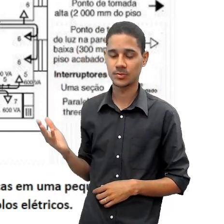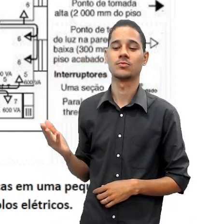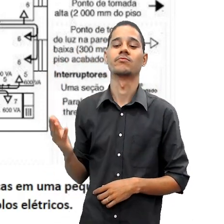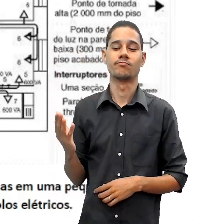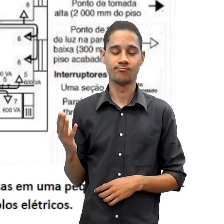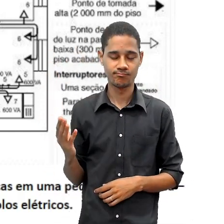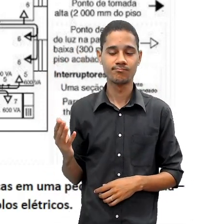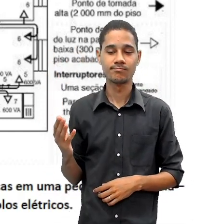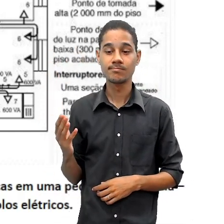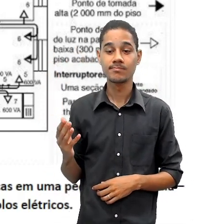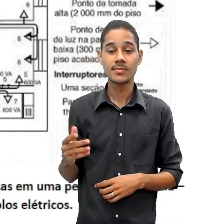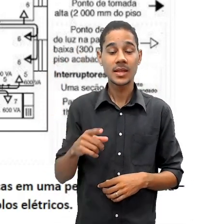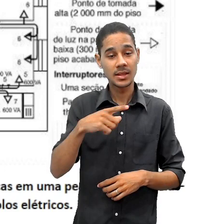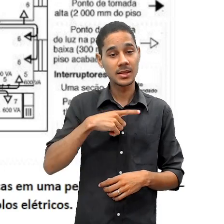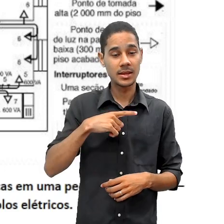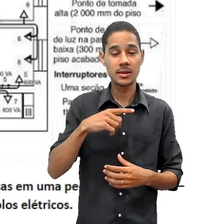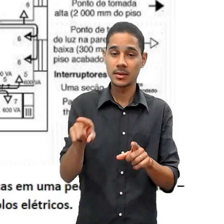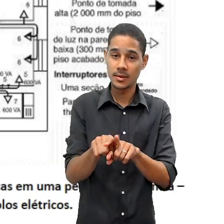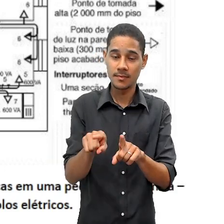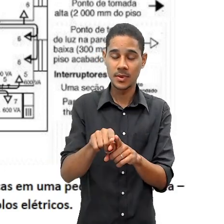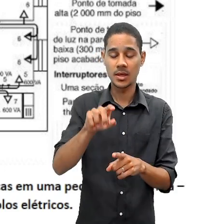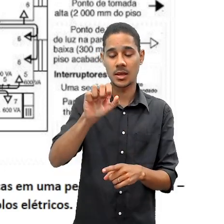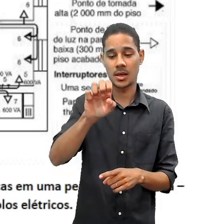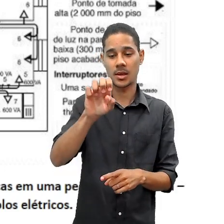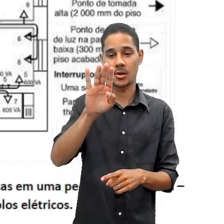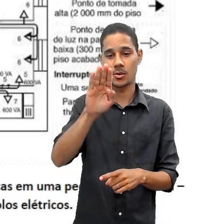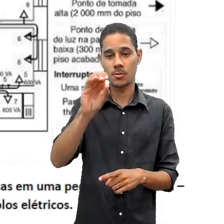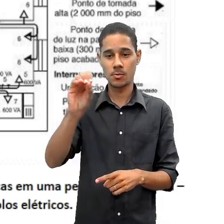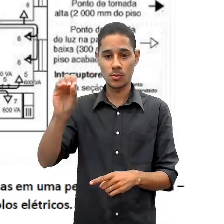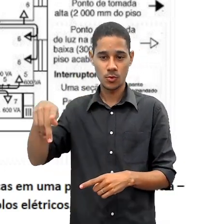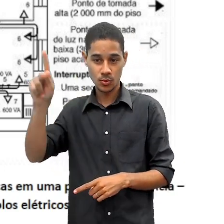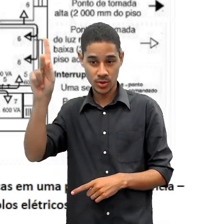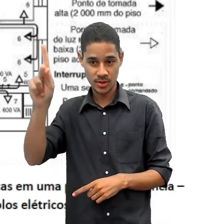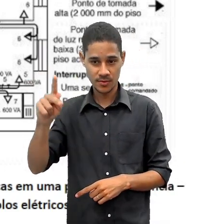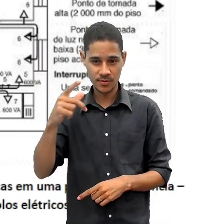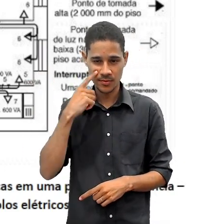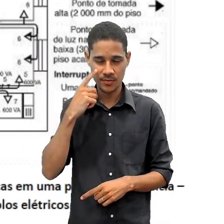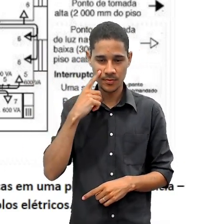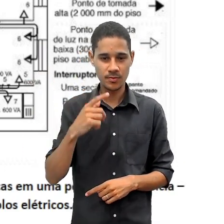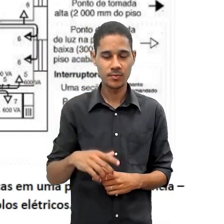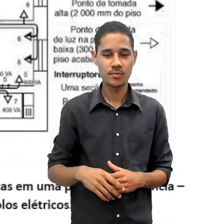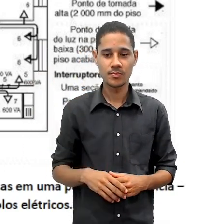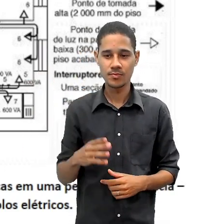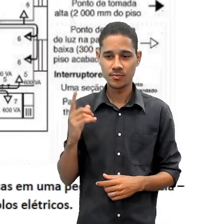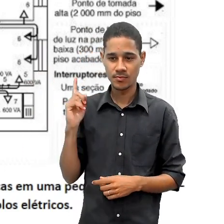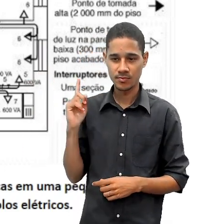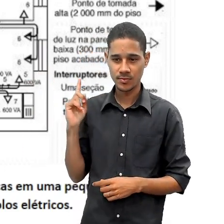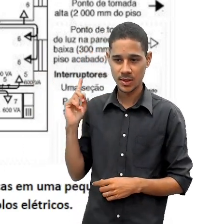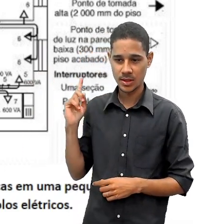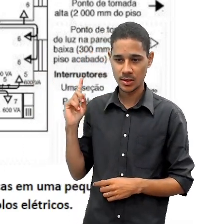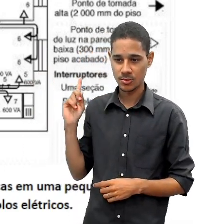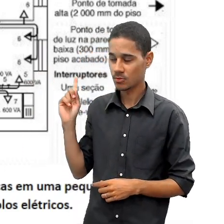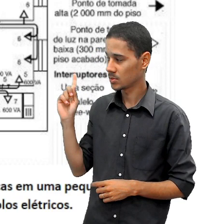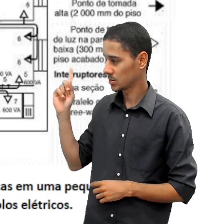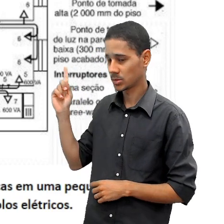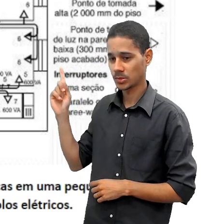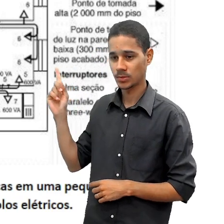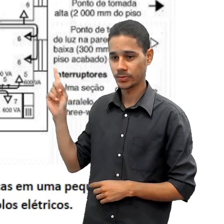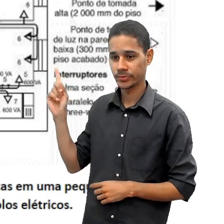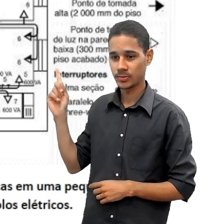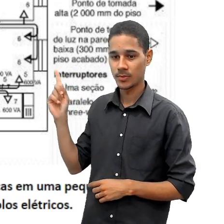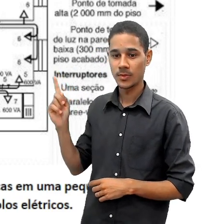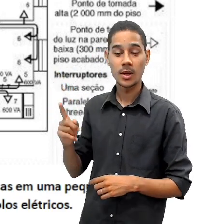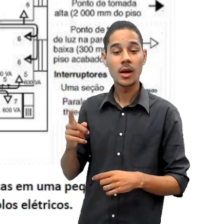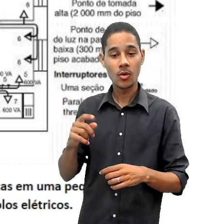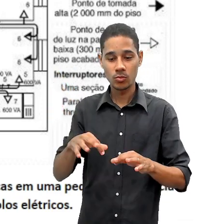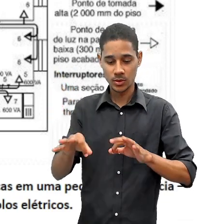né? Você pode pesquisar e trabalhar com isso. E do lado direito a gente tem um exemplo de um pequeno projeto elétrico, onde a gente